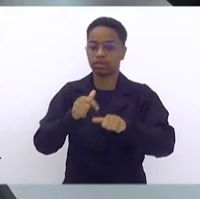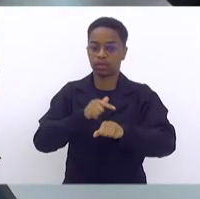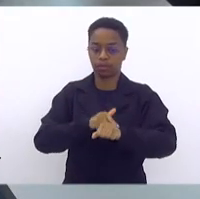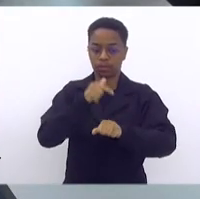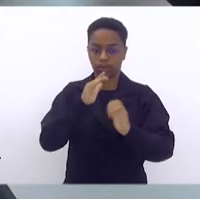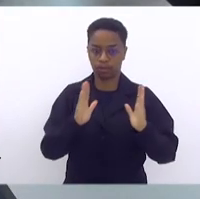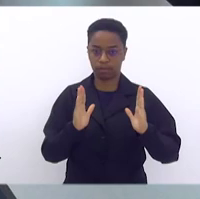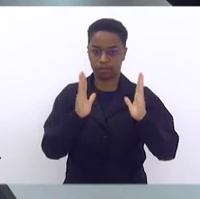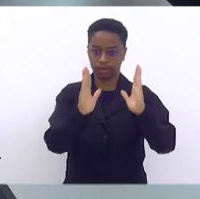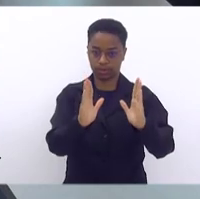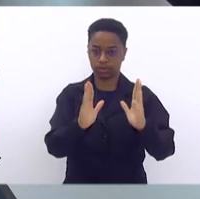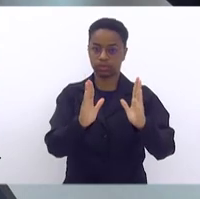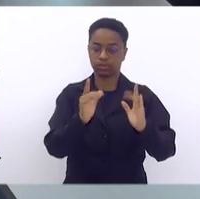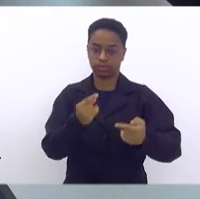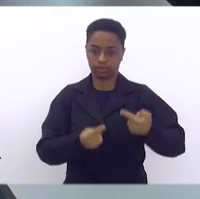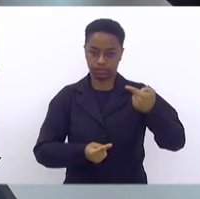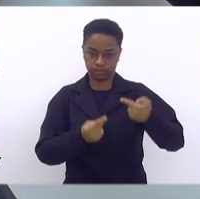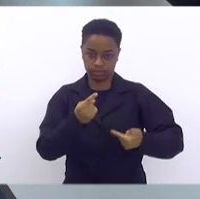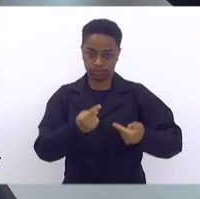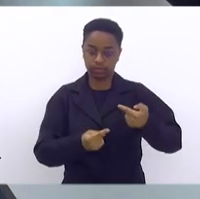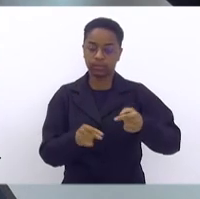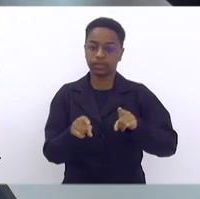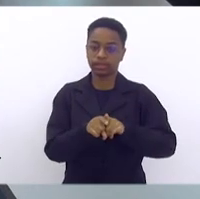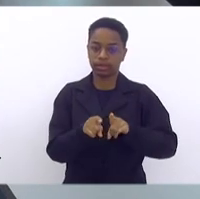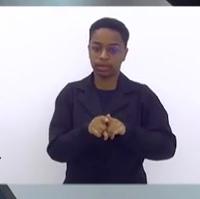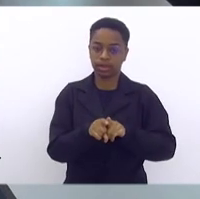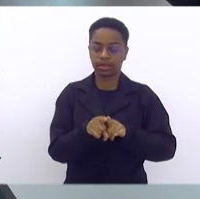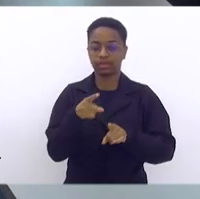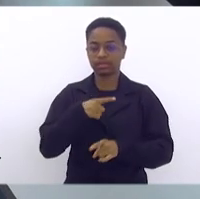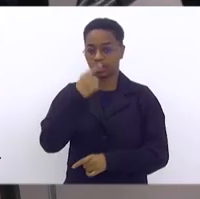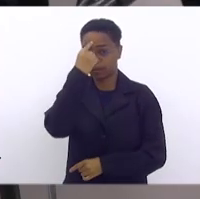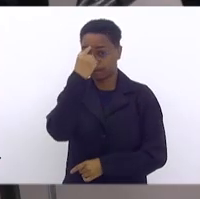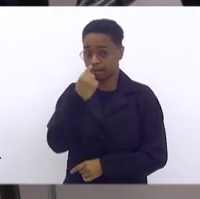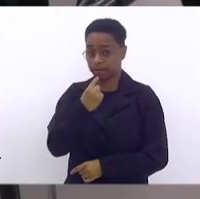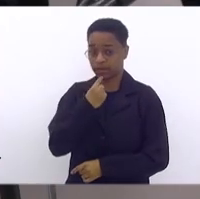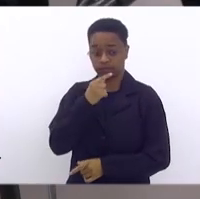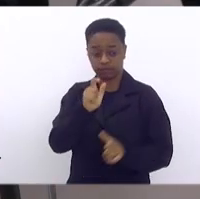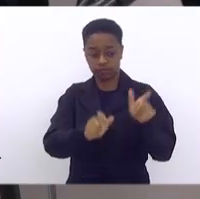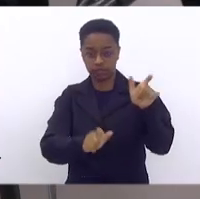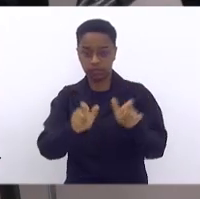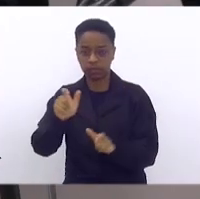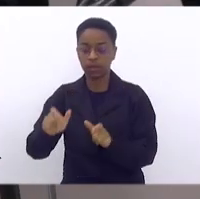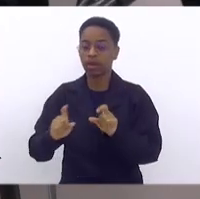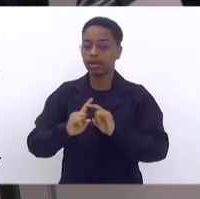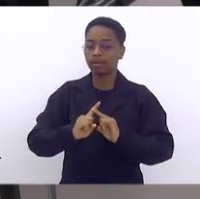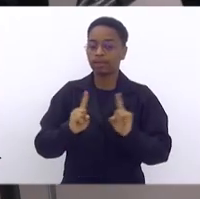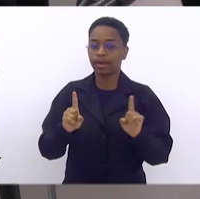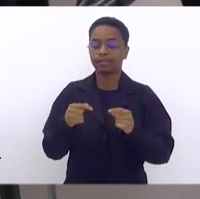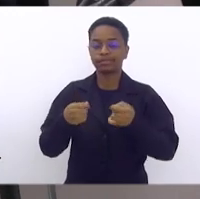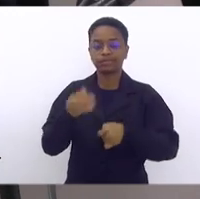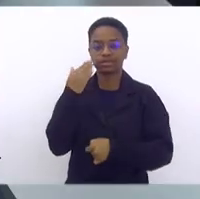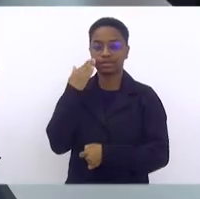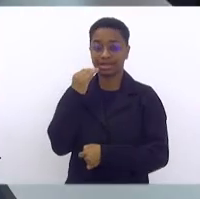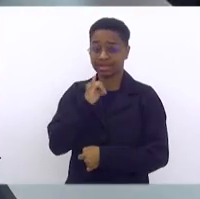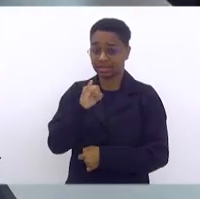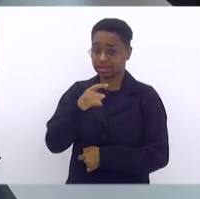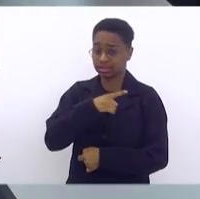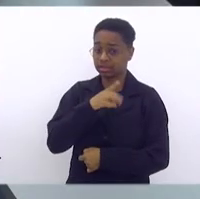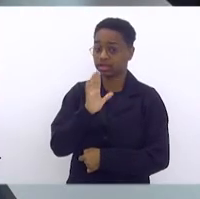momento político, de um determinado perfil, mas saber se já há alguma pesquisa